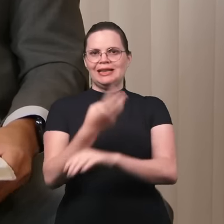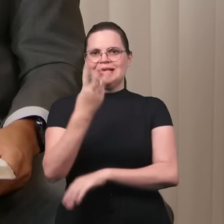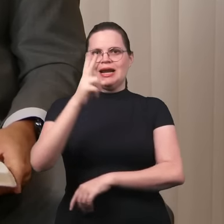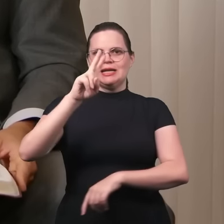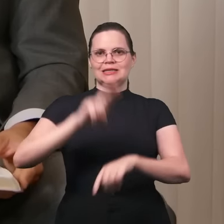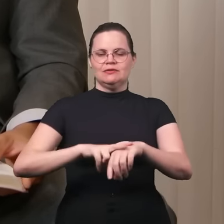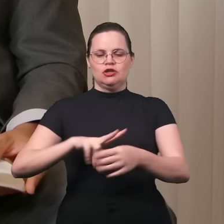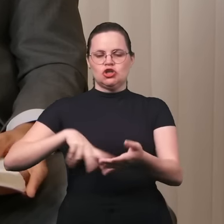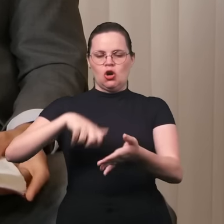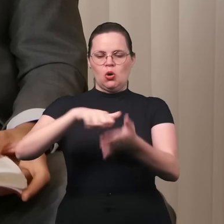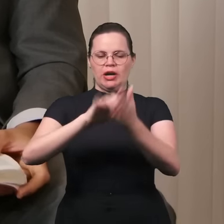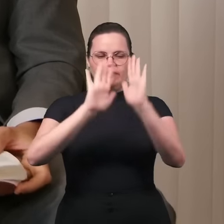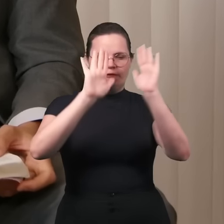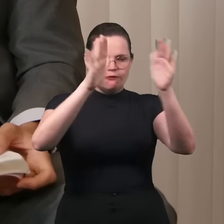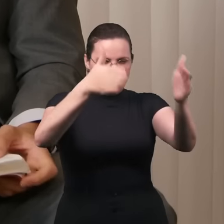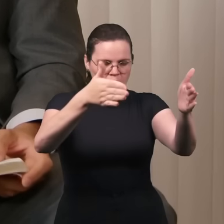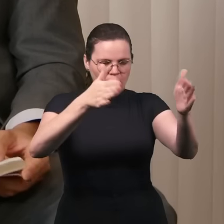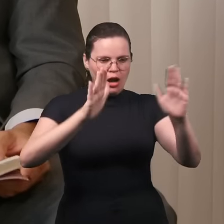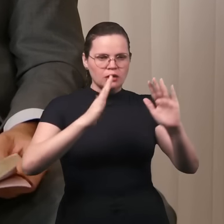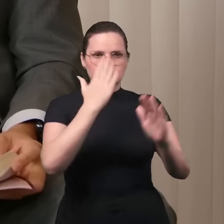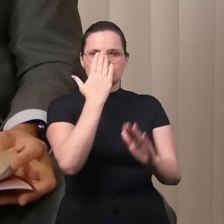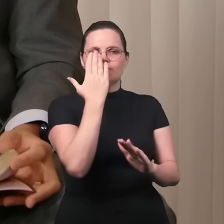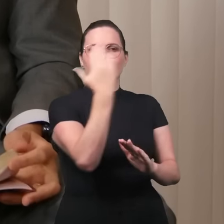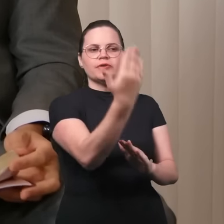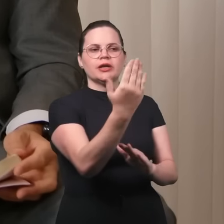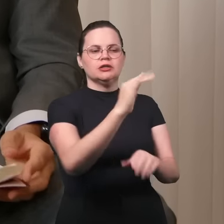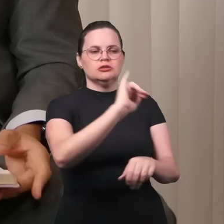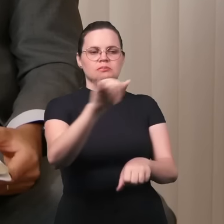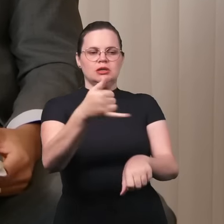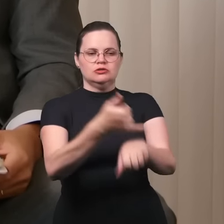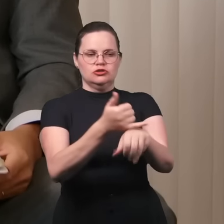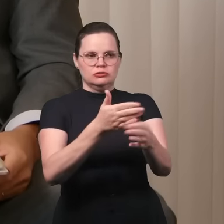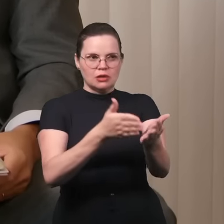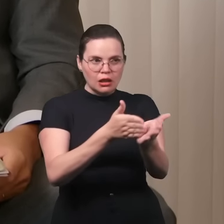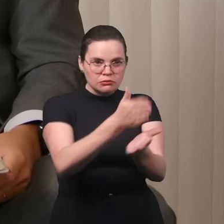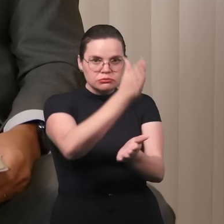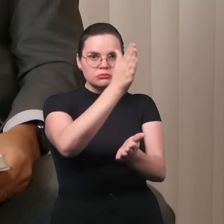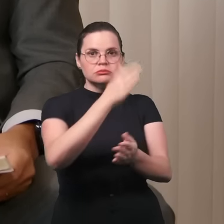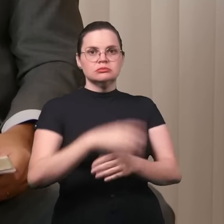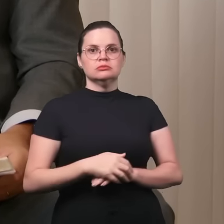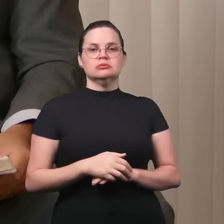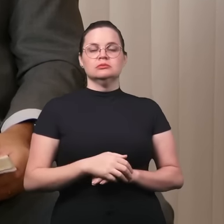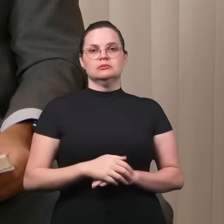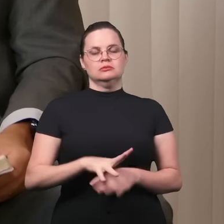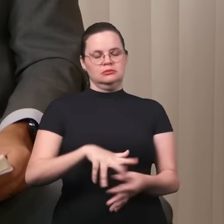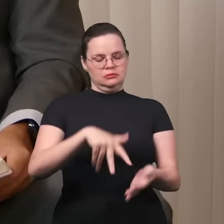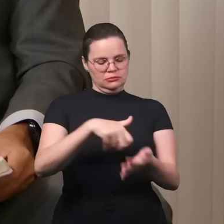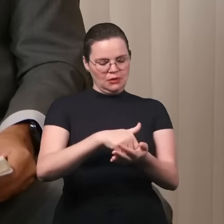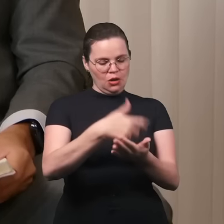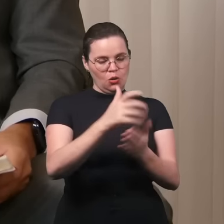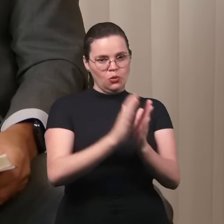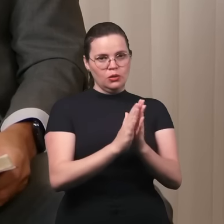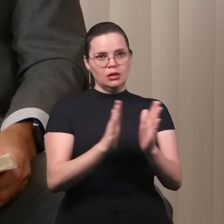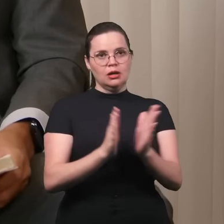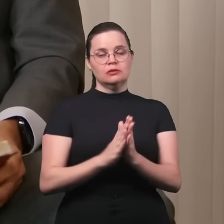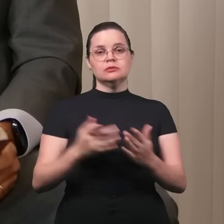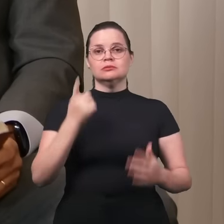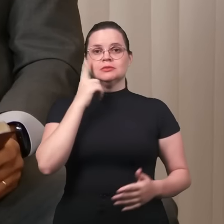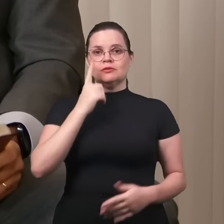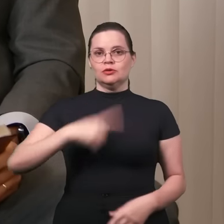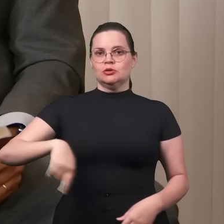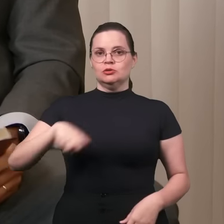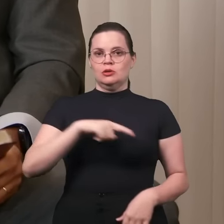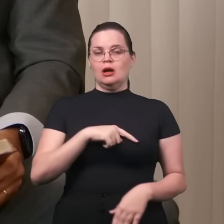voltado para Jerusalém, a direção de Jerusalém. E nós percebemos que o jovem espiritual, aquele que é nascido na